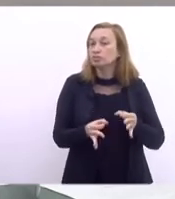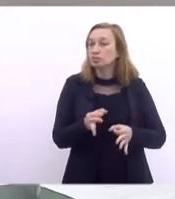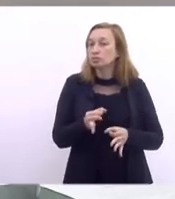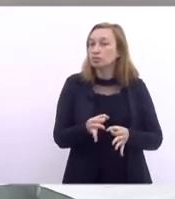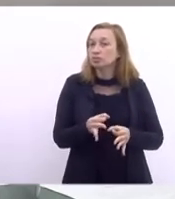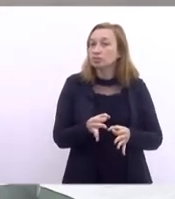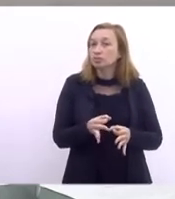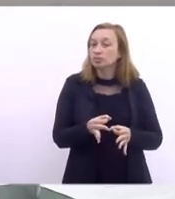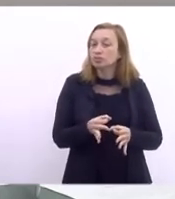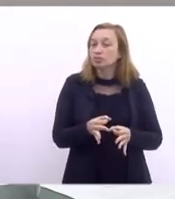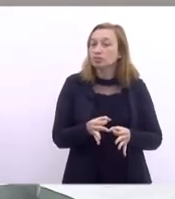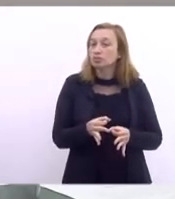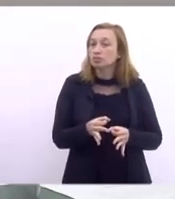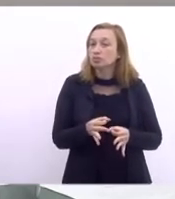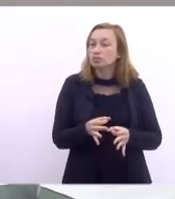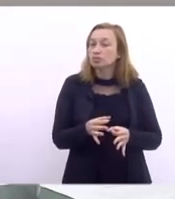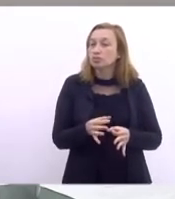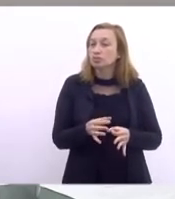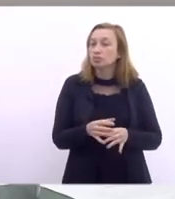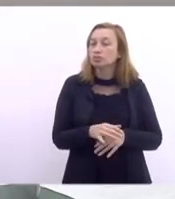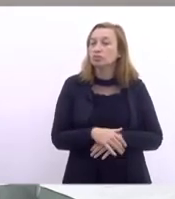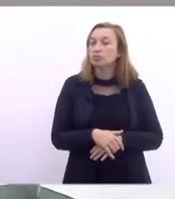da retroação